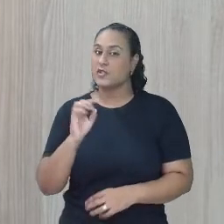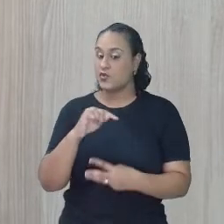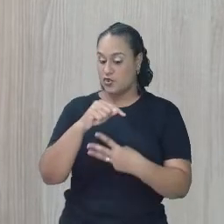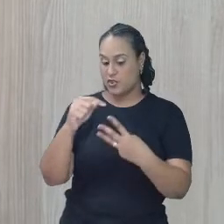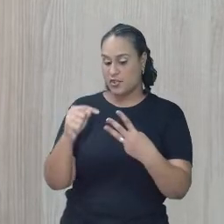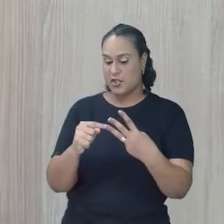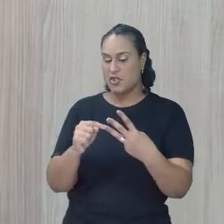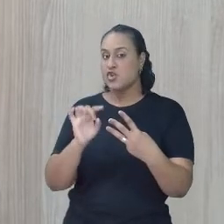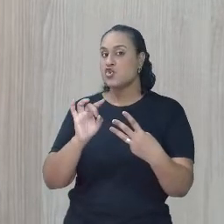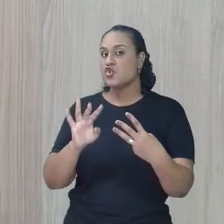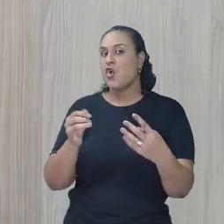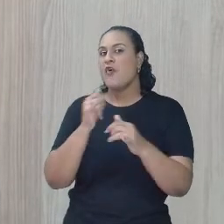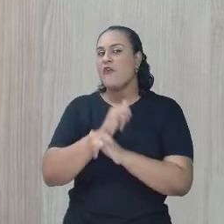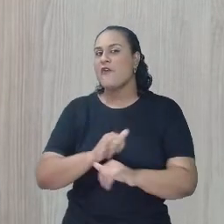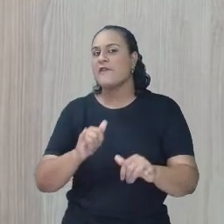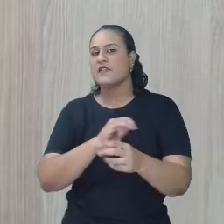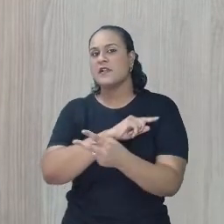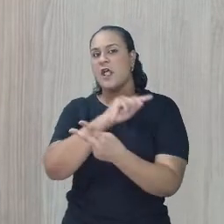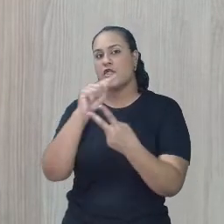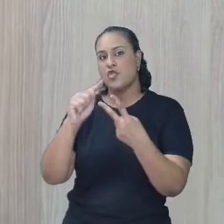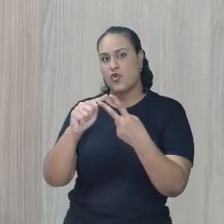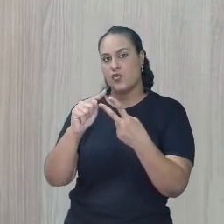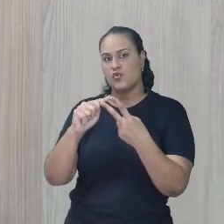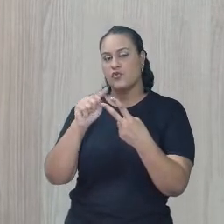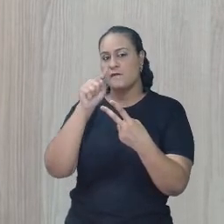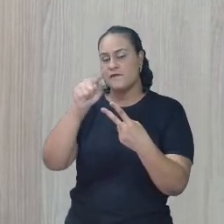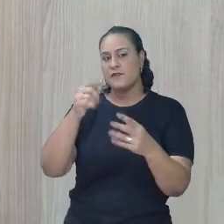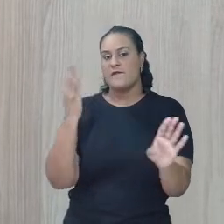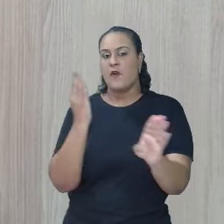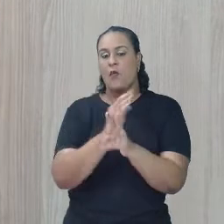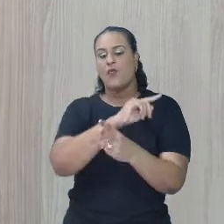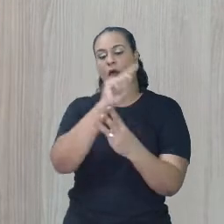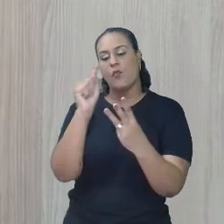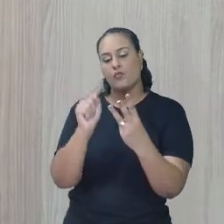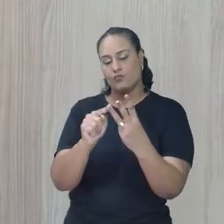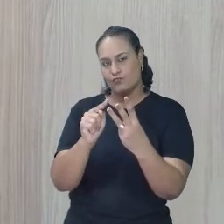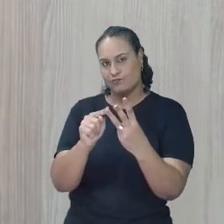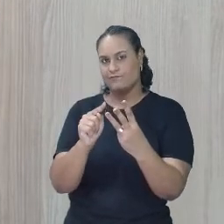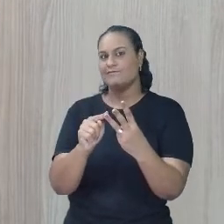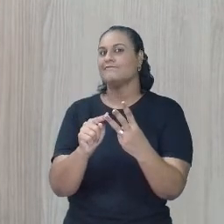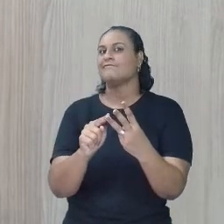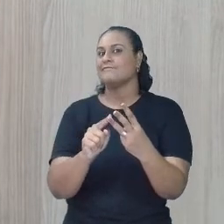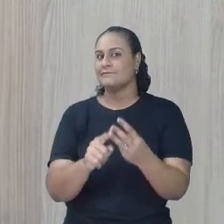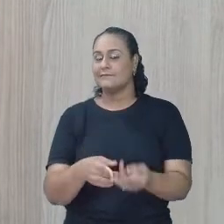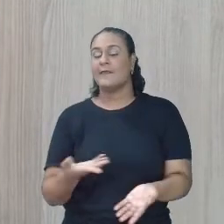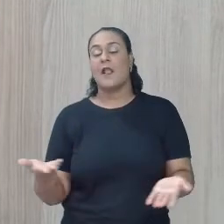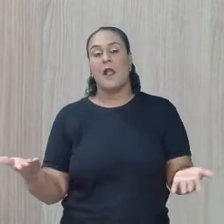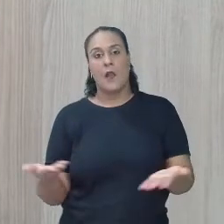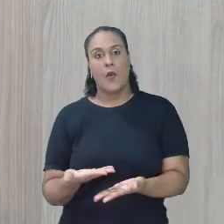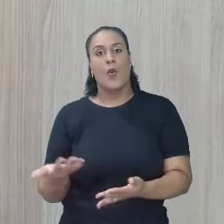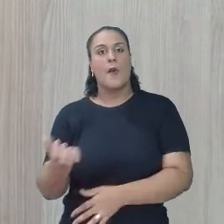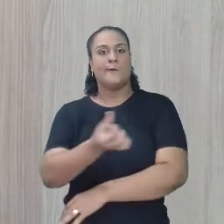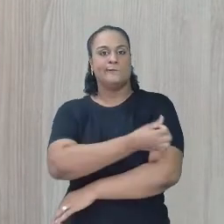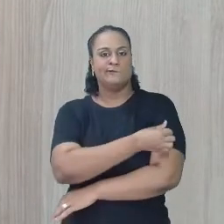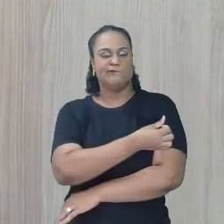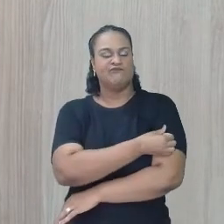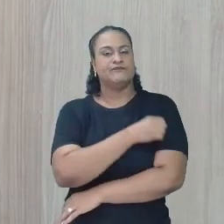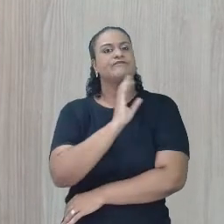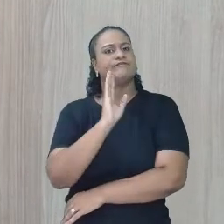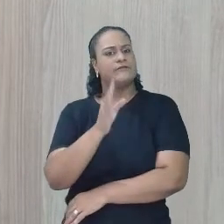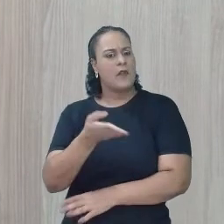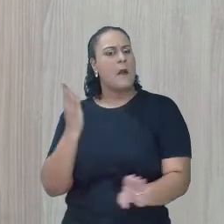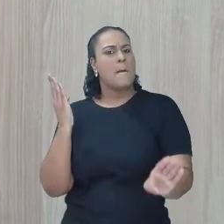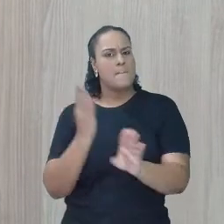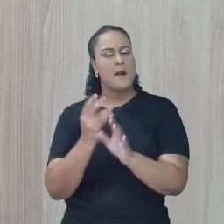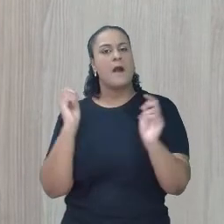2 elementos para você encontrar o terceiro, certo? E você, já no 6º ano, pode fazer também essa